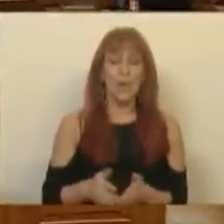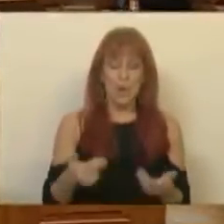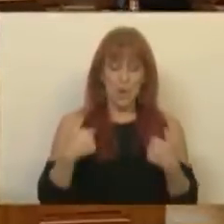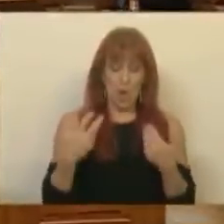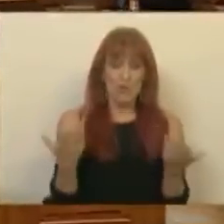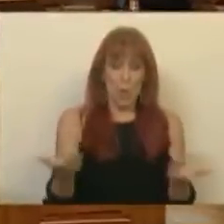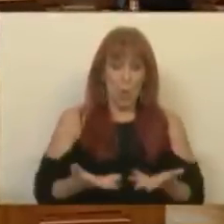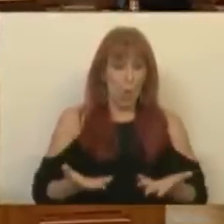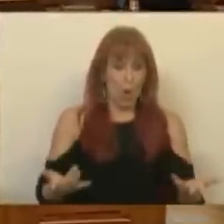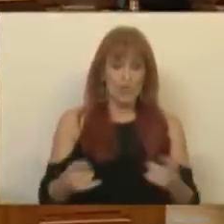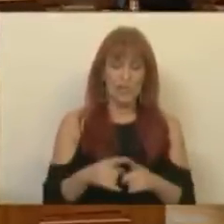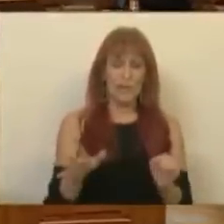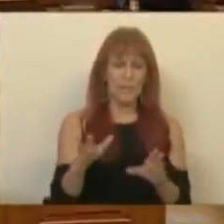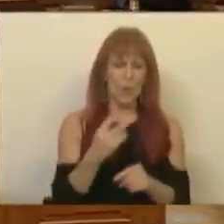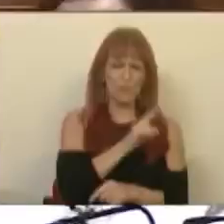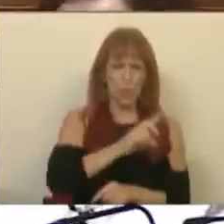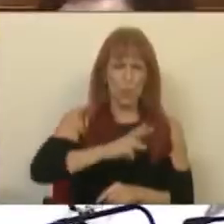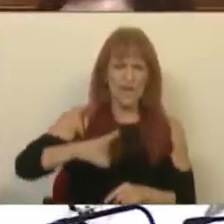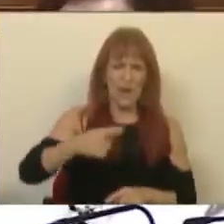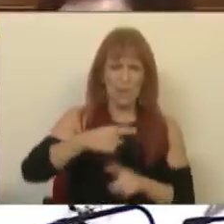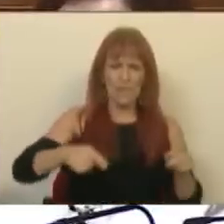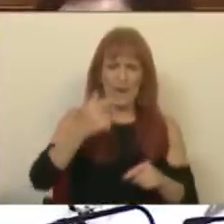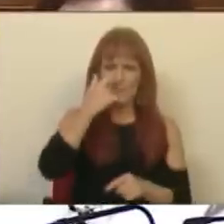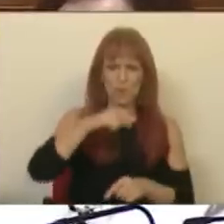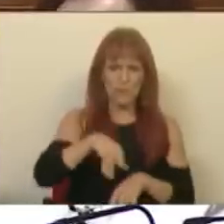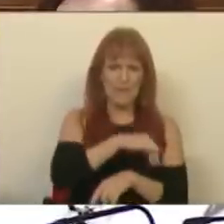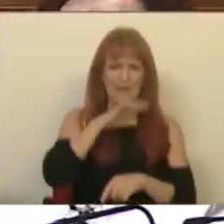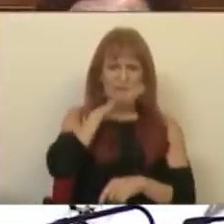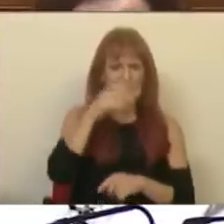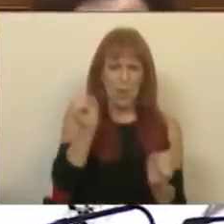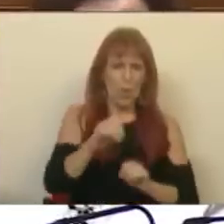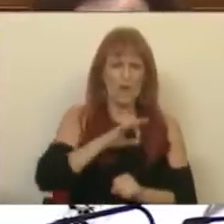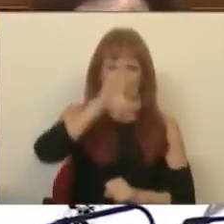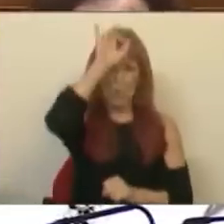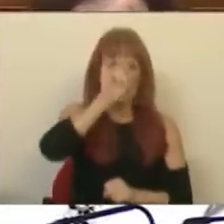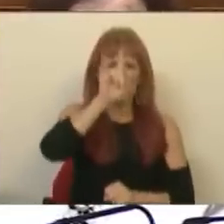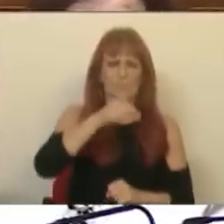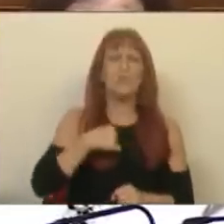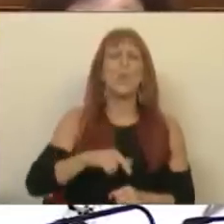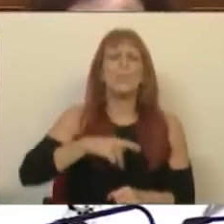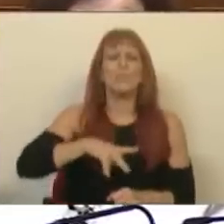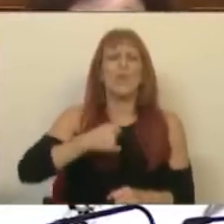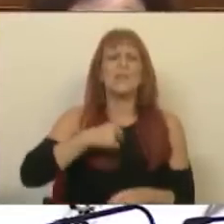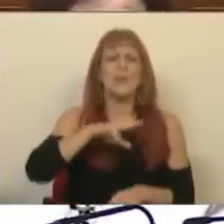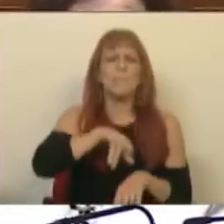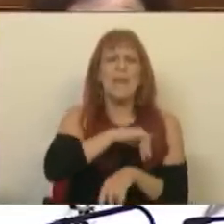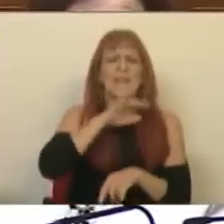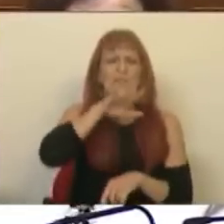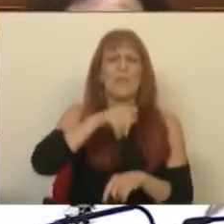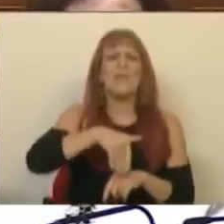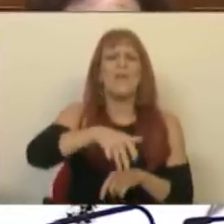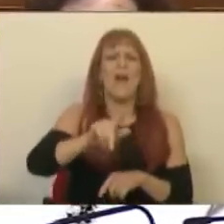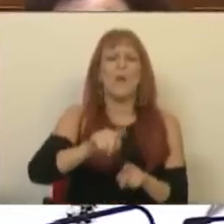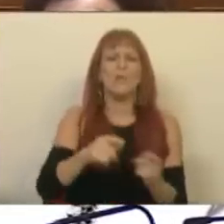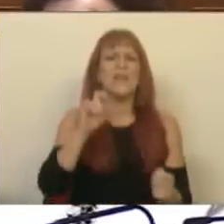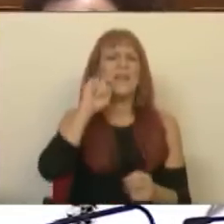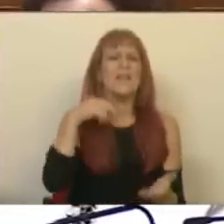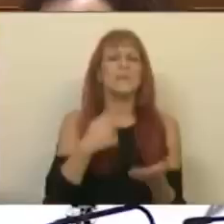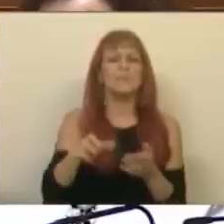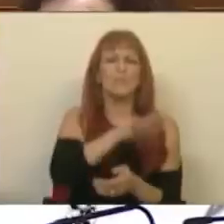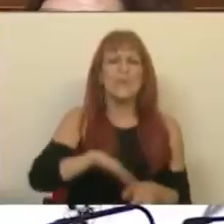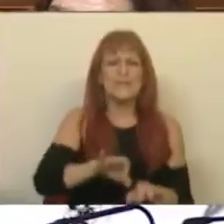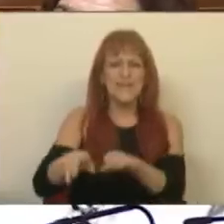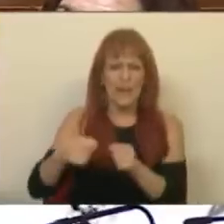é que nós hoje temos quase 1 milhão e meio de português sem médico o seu primeiro ministro quando é que os portugueses vão ter médico de família quando é que vai garantir a cobertura